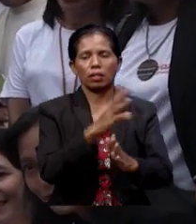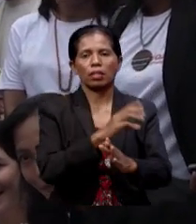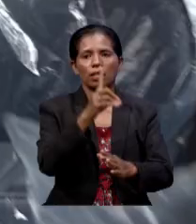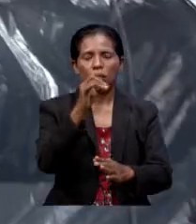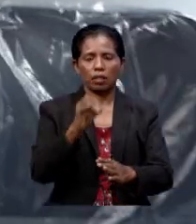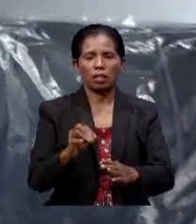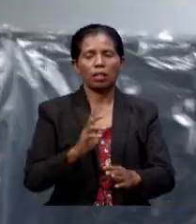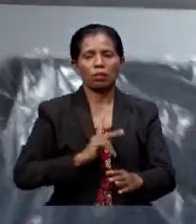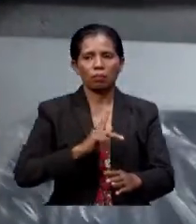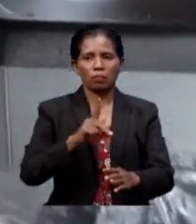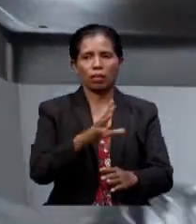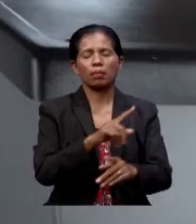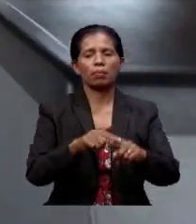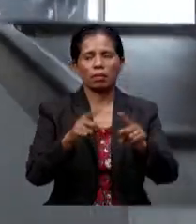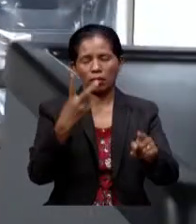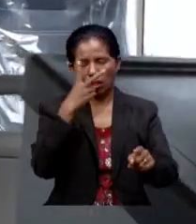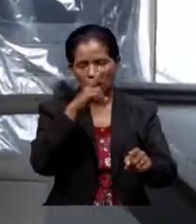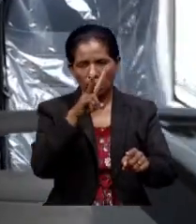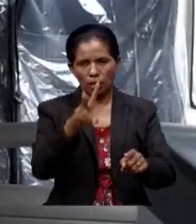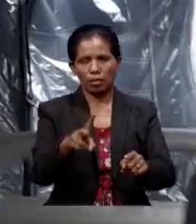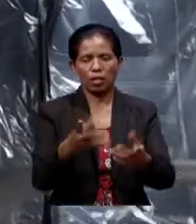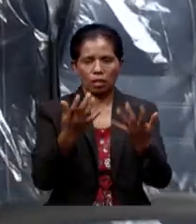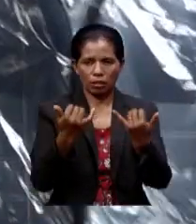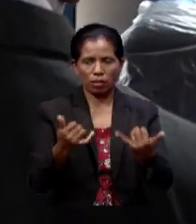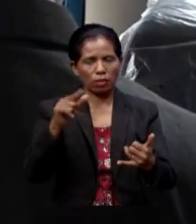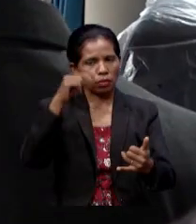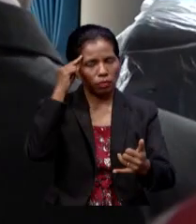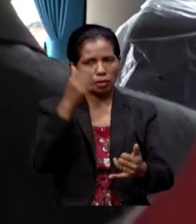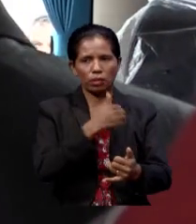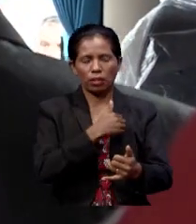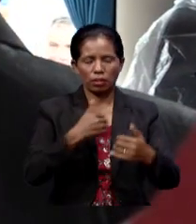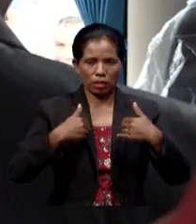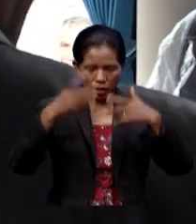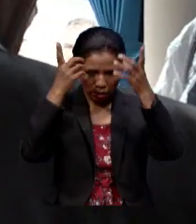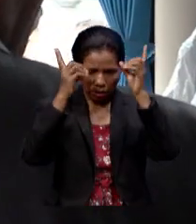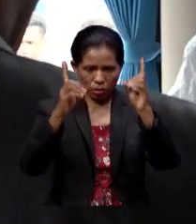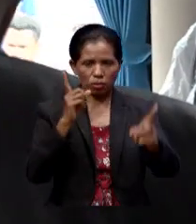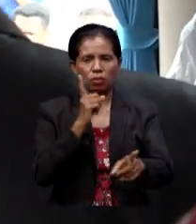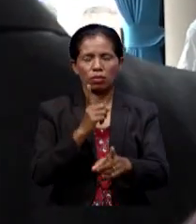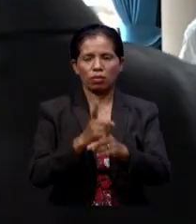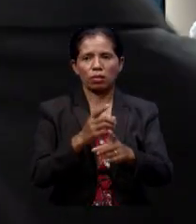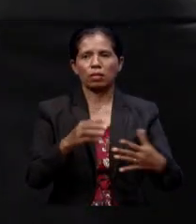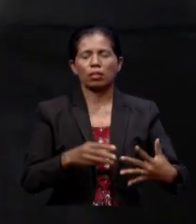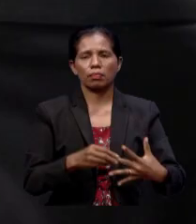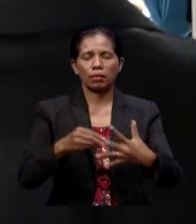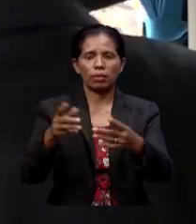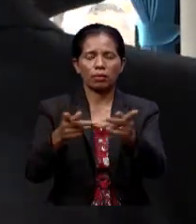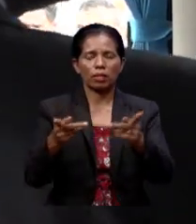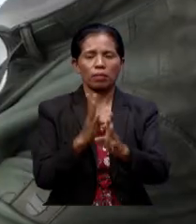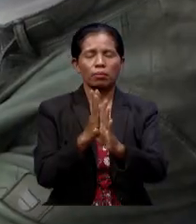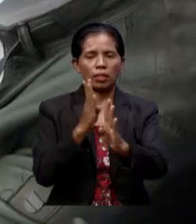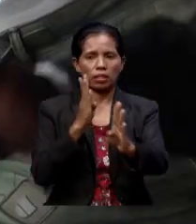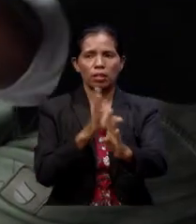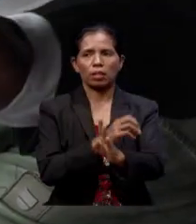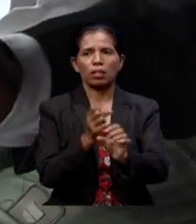no Kupang Dili, mas bem a realidade, da onde né, governo se deu que a decisão certeza para estacionamento Bis Damri na